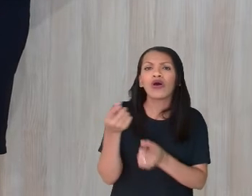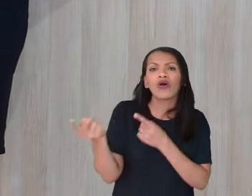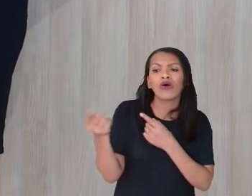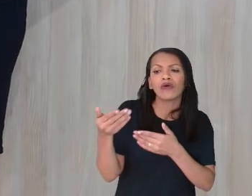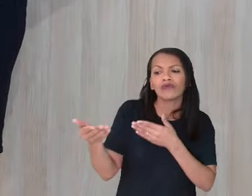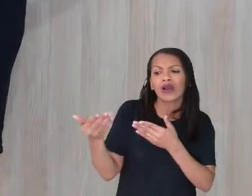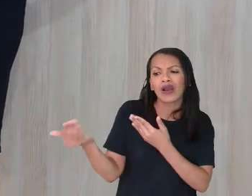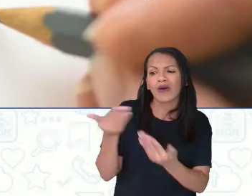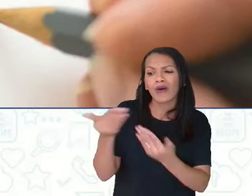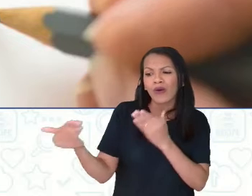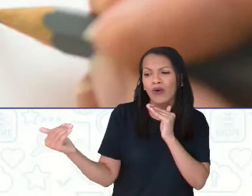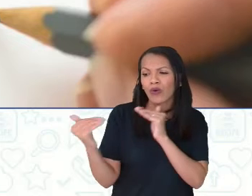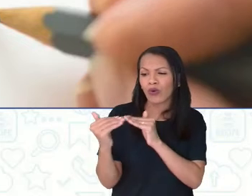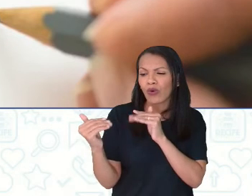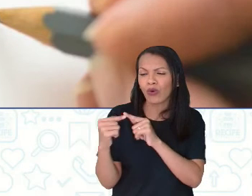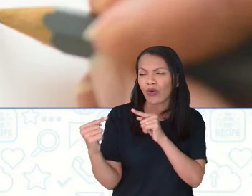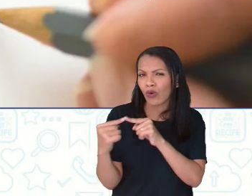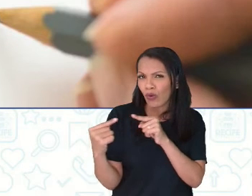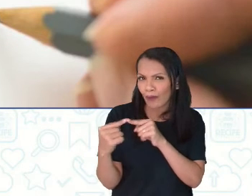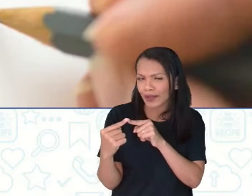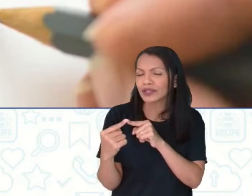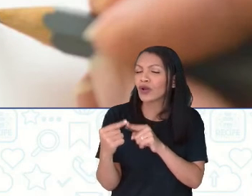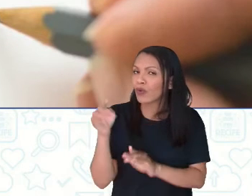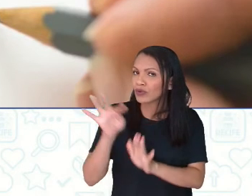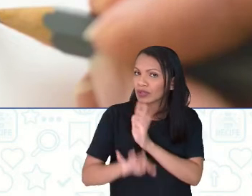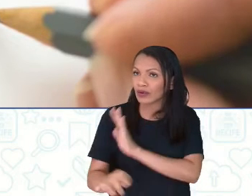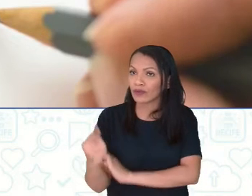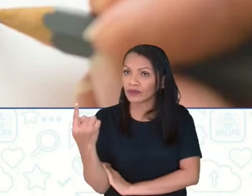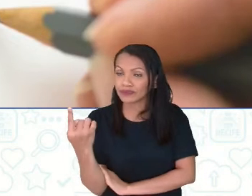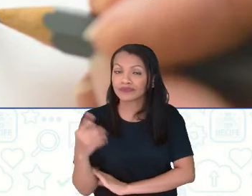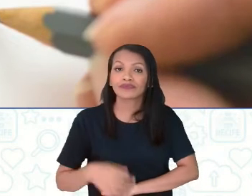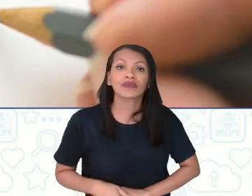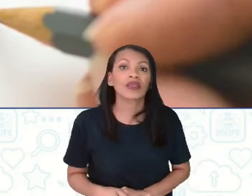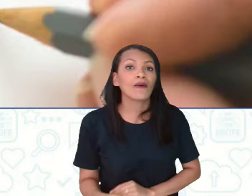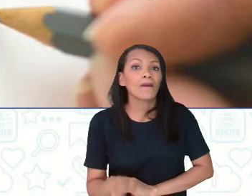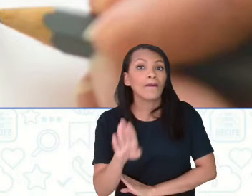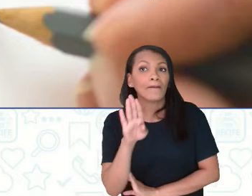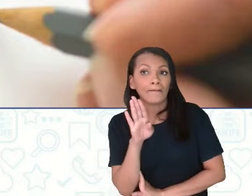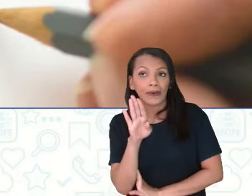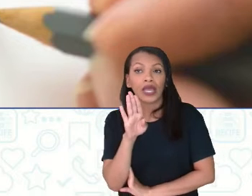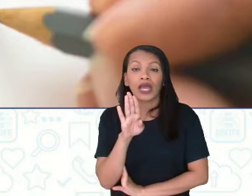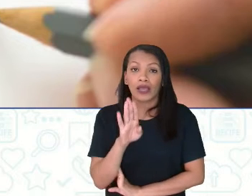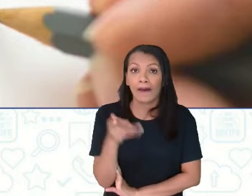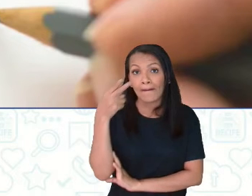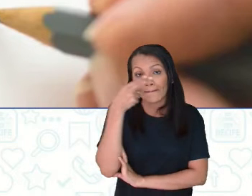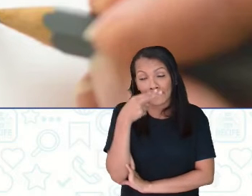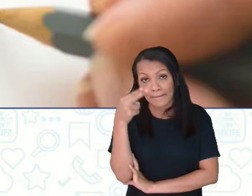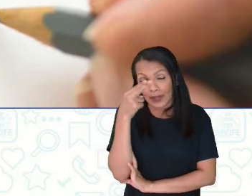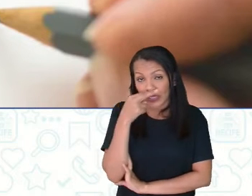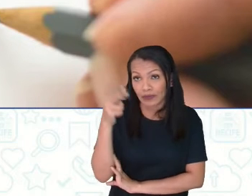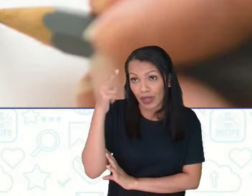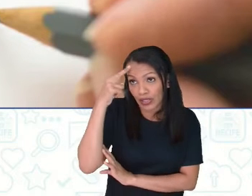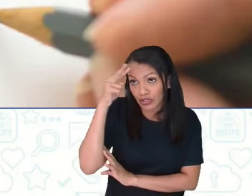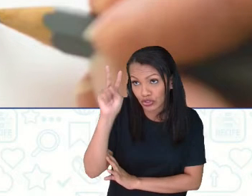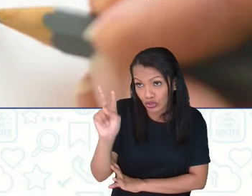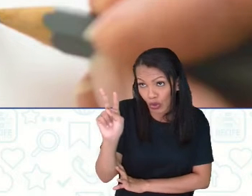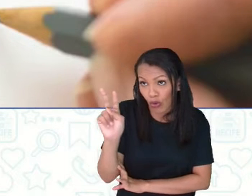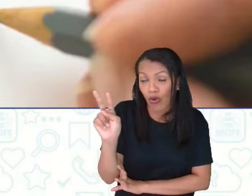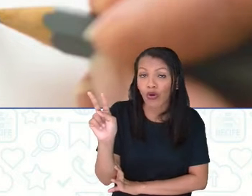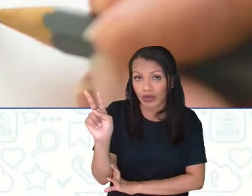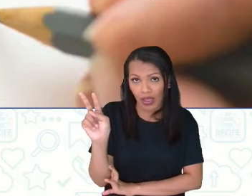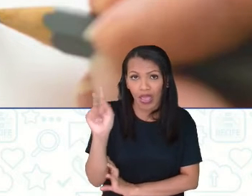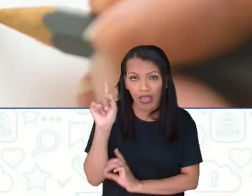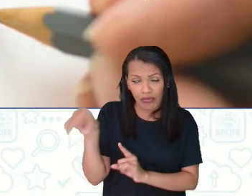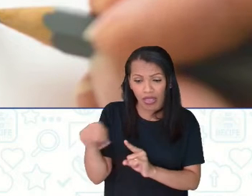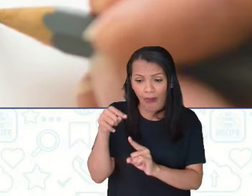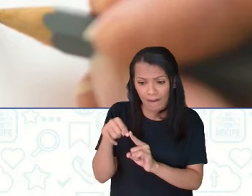1. Letra B, as duas histórias apresentam a mesma moral, ou seja, o mesmo ensinamento? Não, de cara a gente